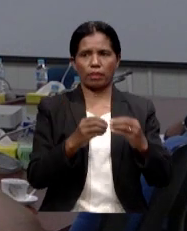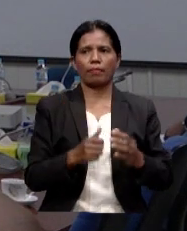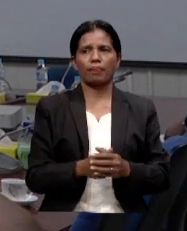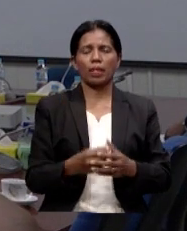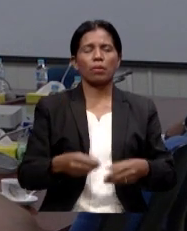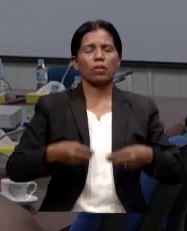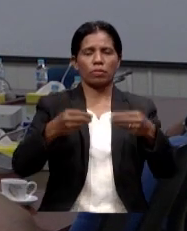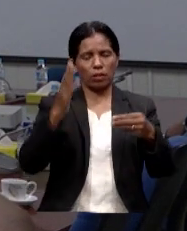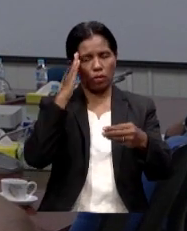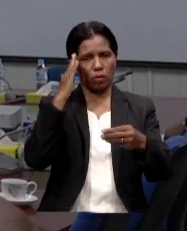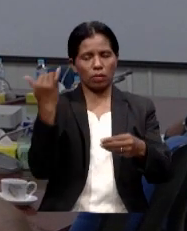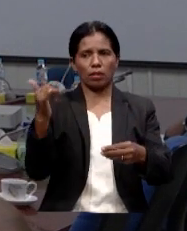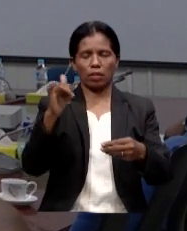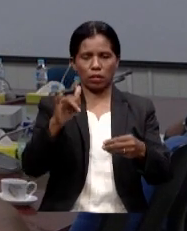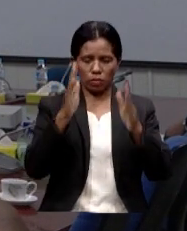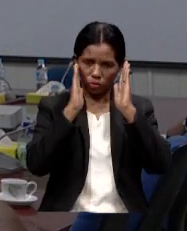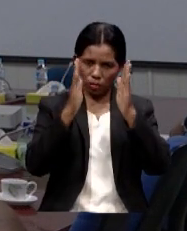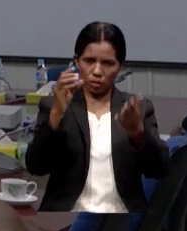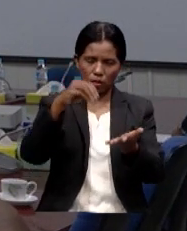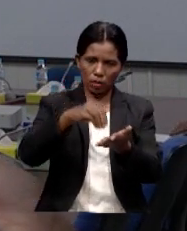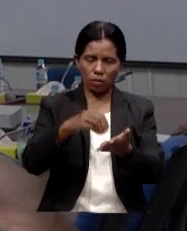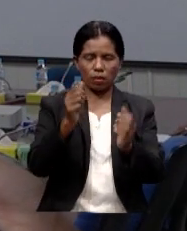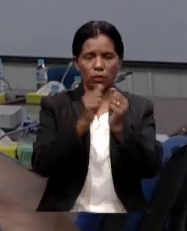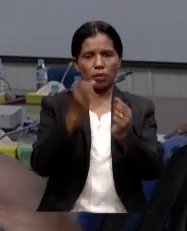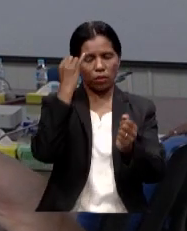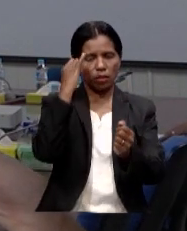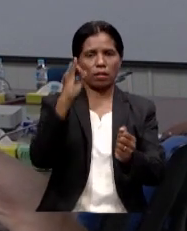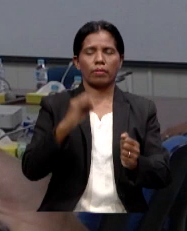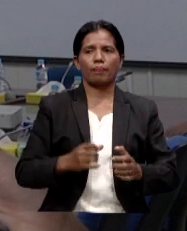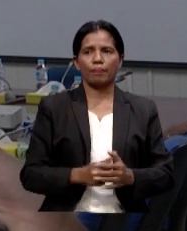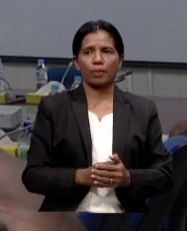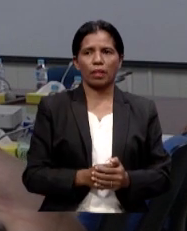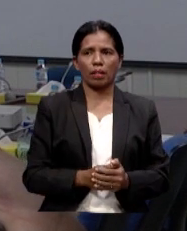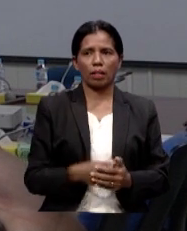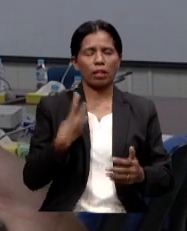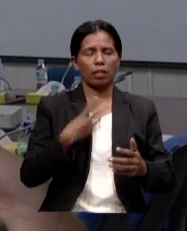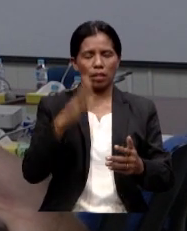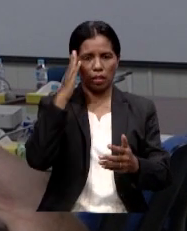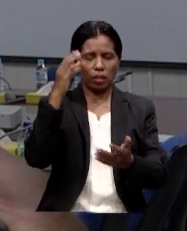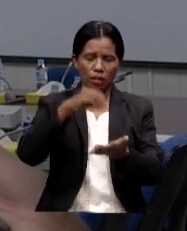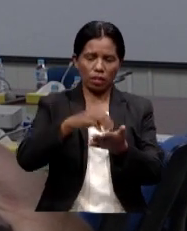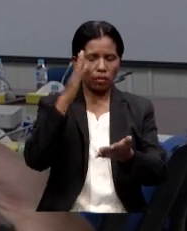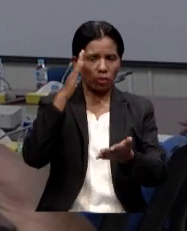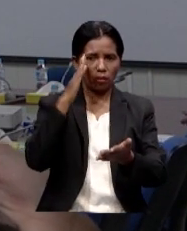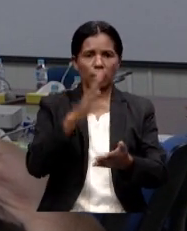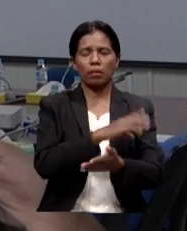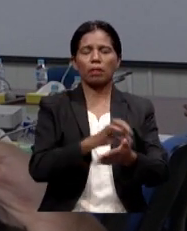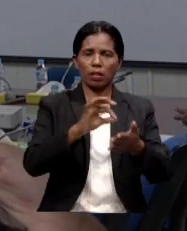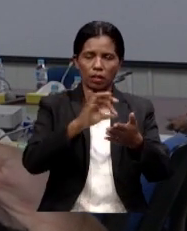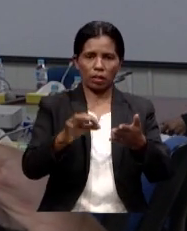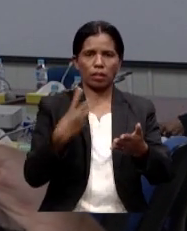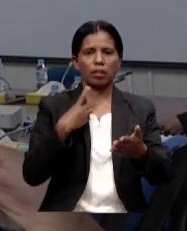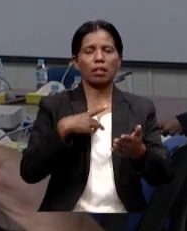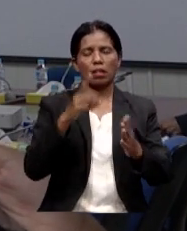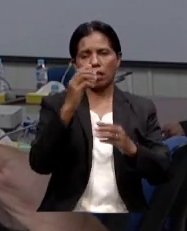at fano in Roma, fo per ser Roma, atu tau ha motu ke leida ne. Sim, ita tau ha no in balu, iscrita, per ser balu iscrita ne, hoi mos ia